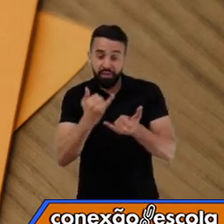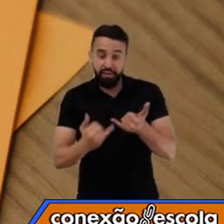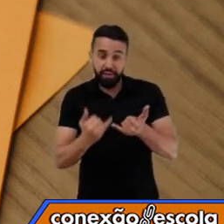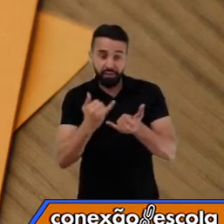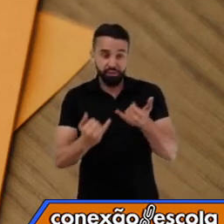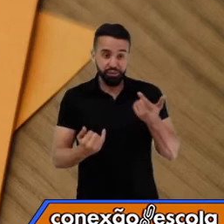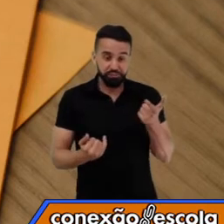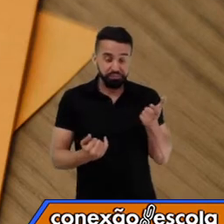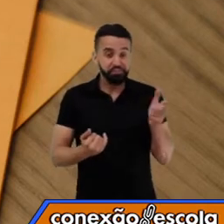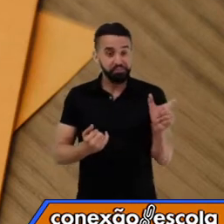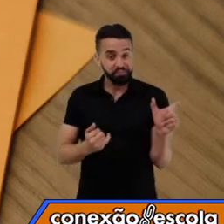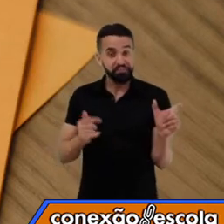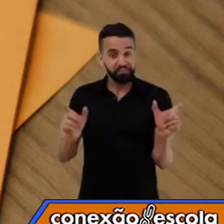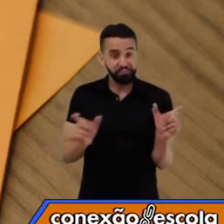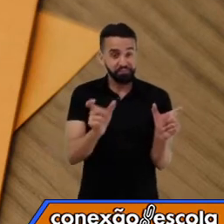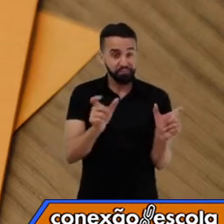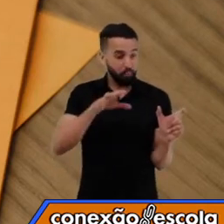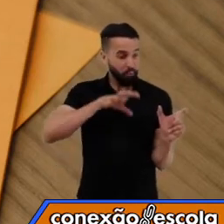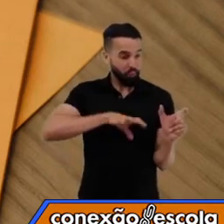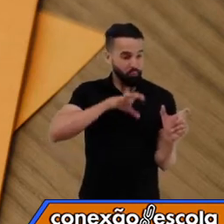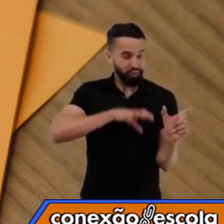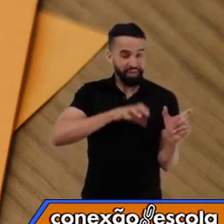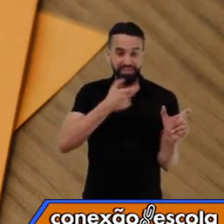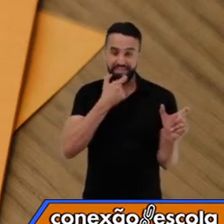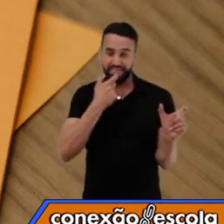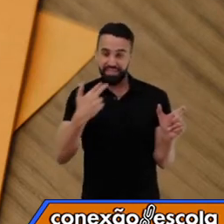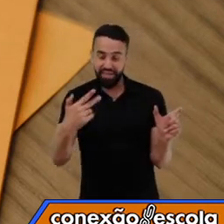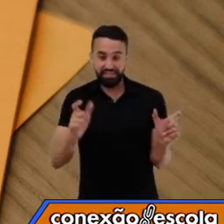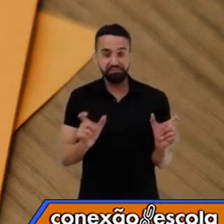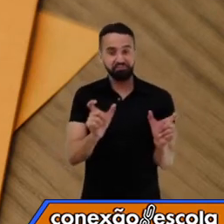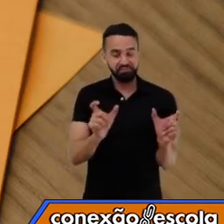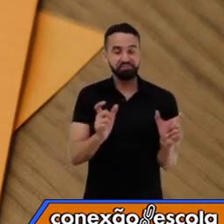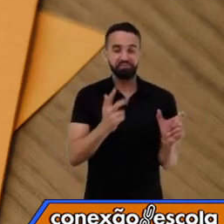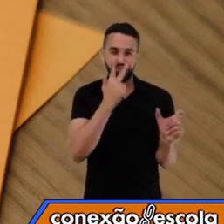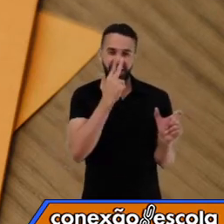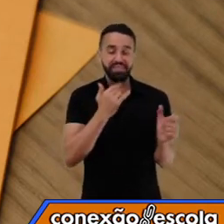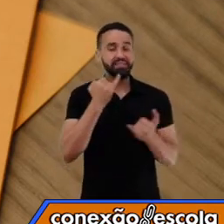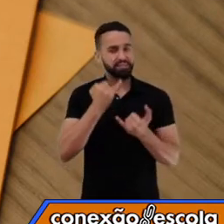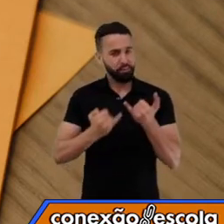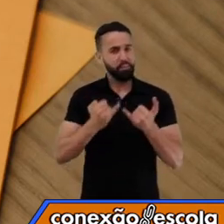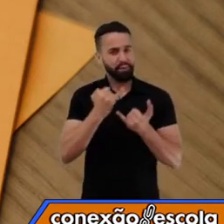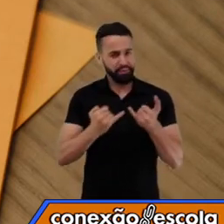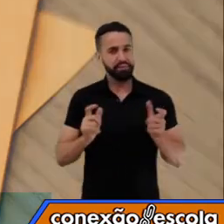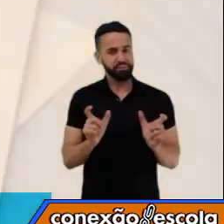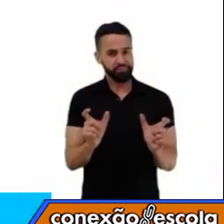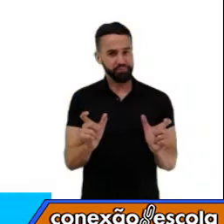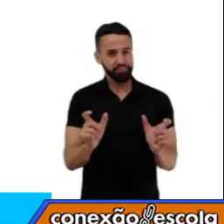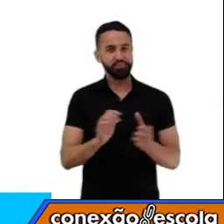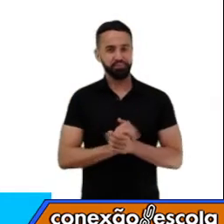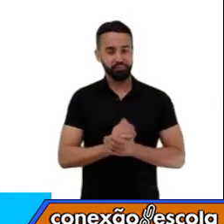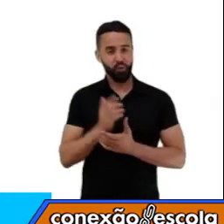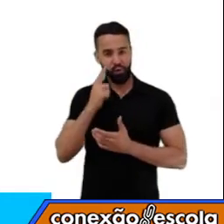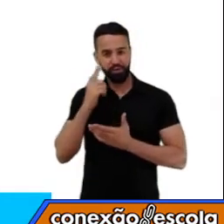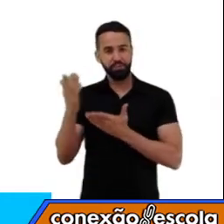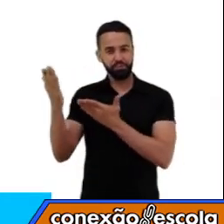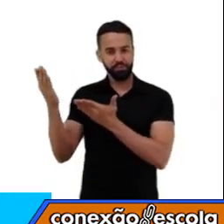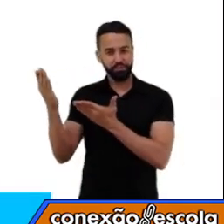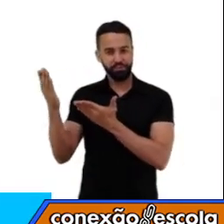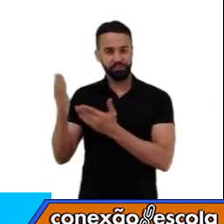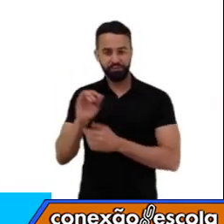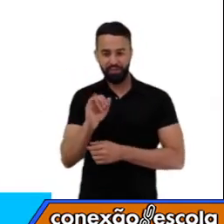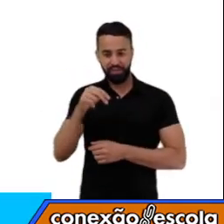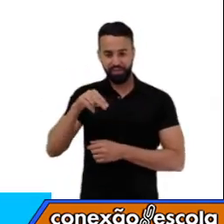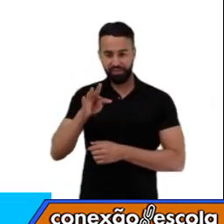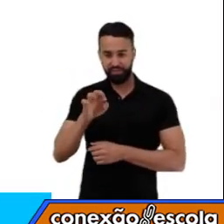significado de uma palavra de língua portuguesa eu trouxe quatro exemplos para nós International que